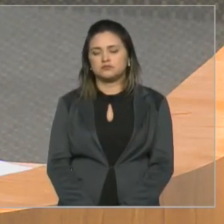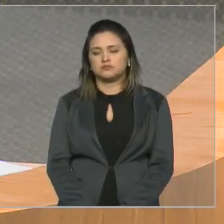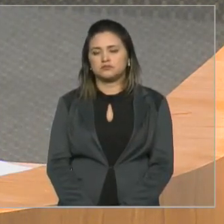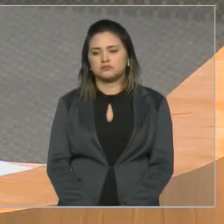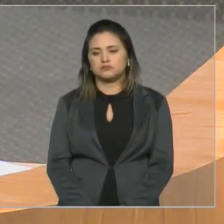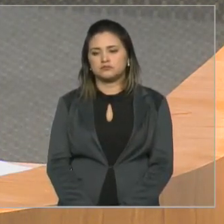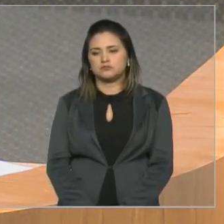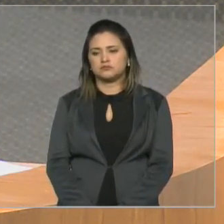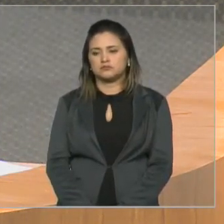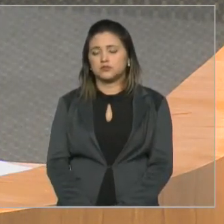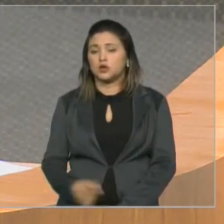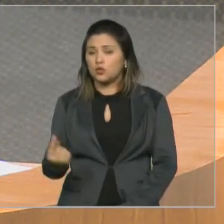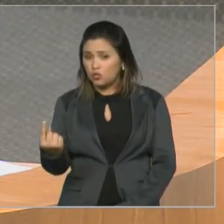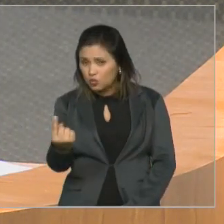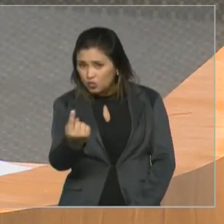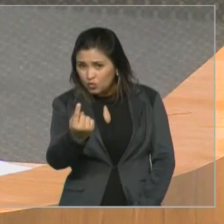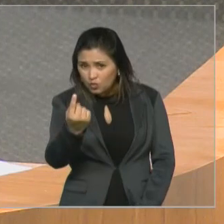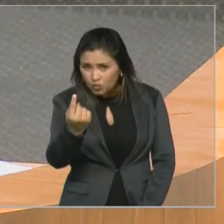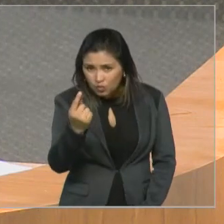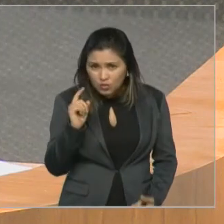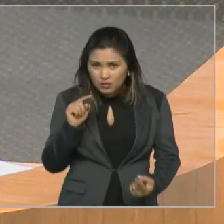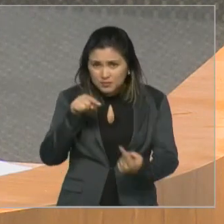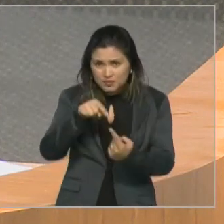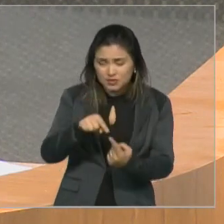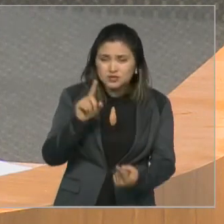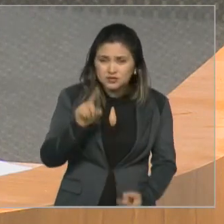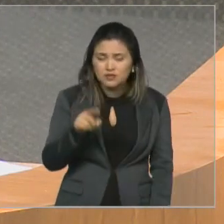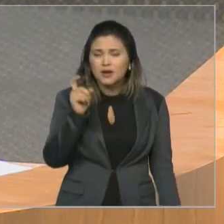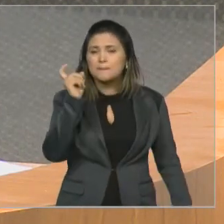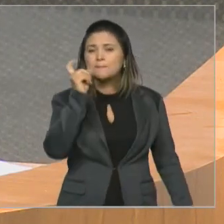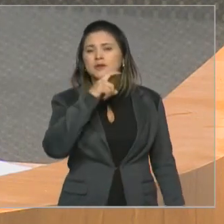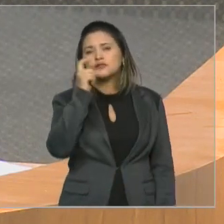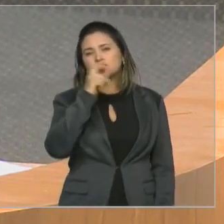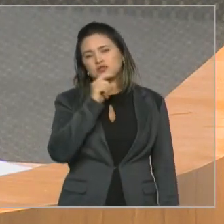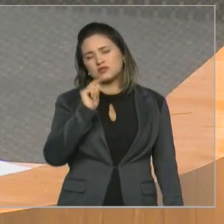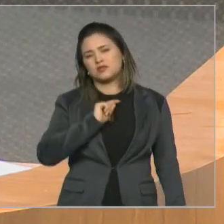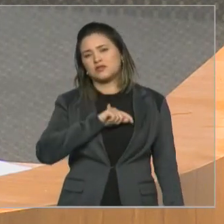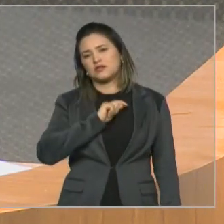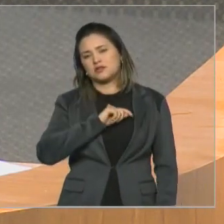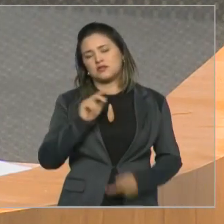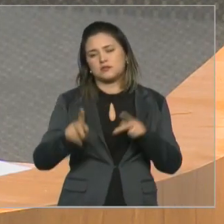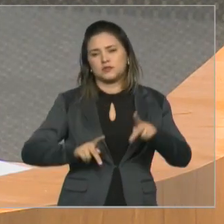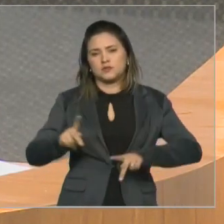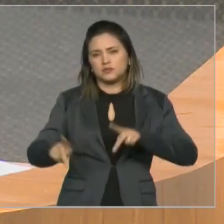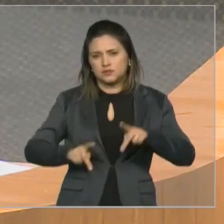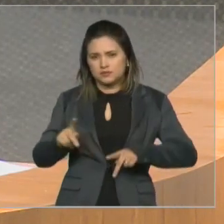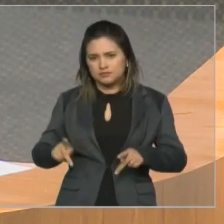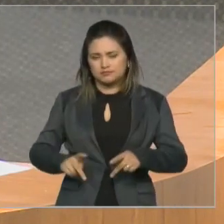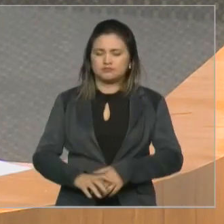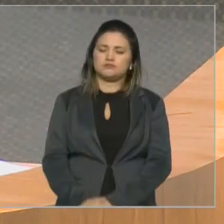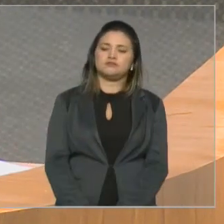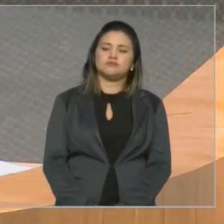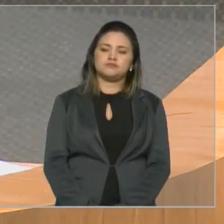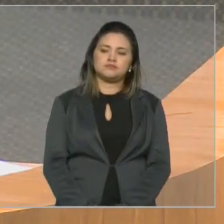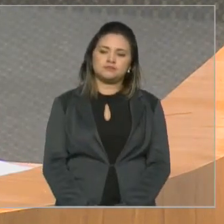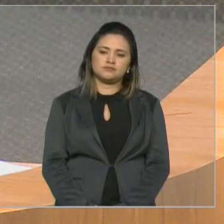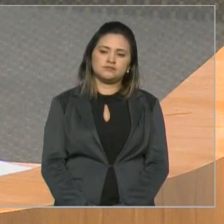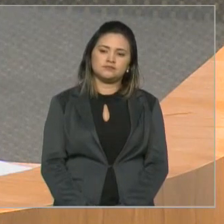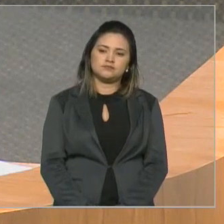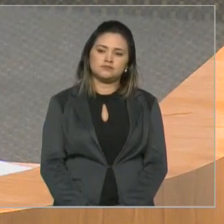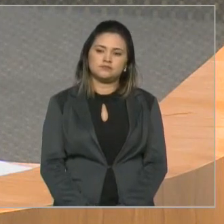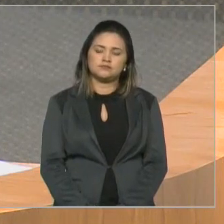tentativa, o único objetivo de ludibriar, de enganar a população. Aí pode perguntar, deputado